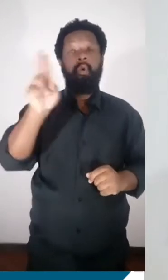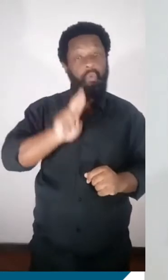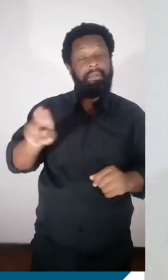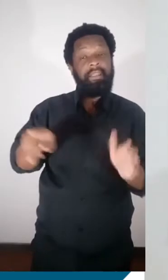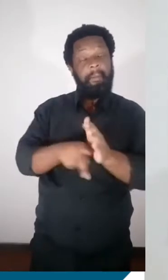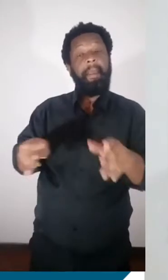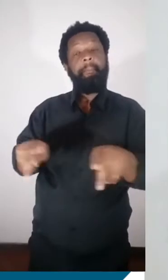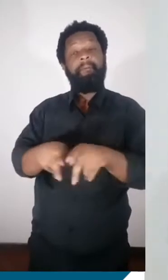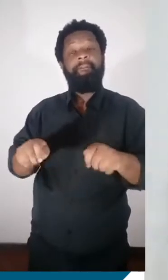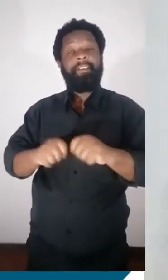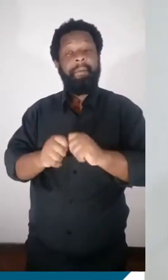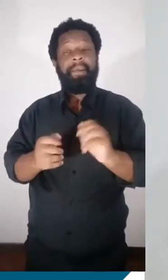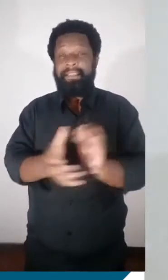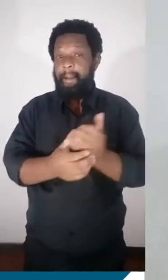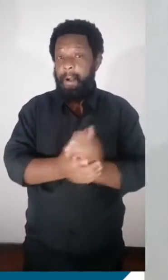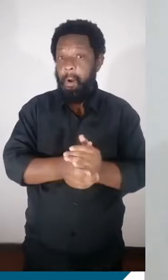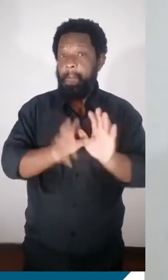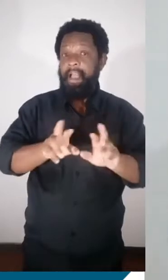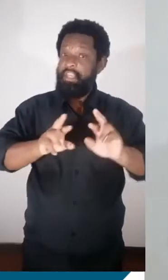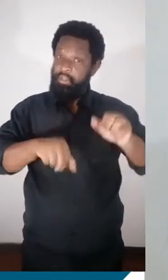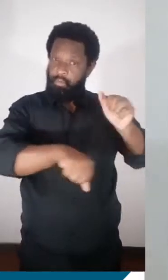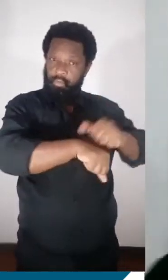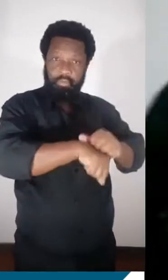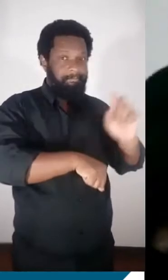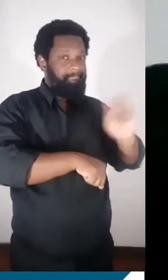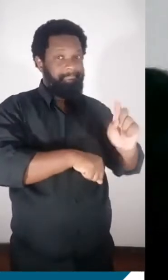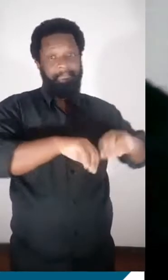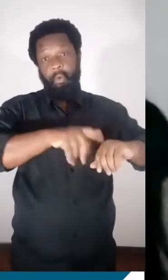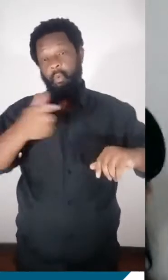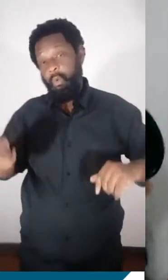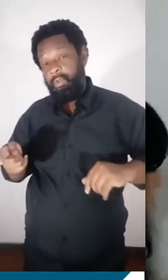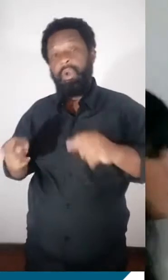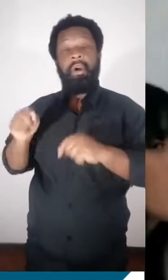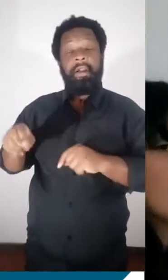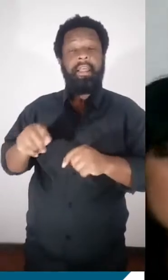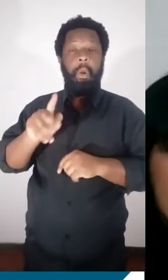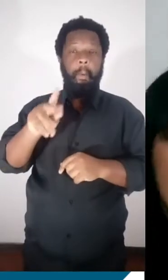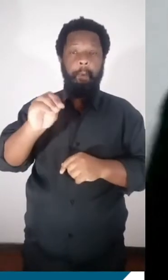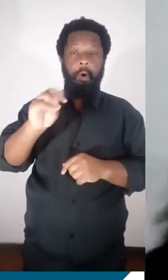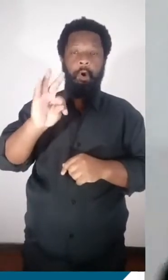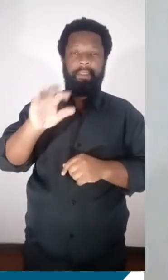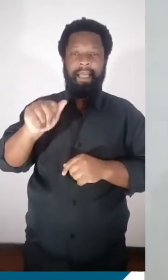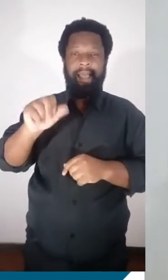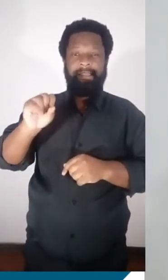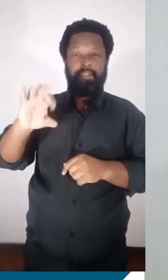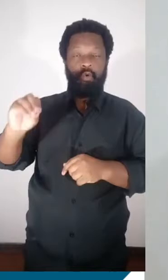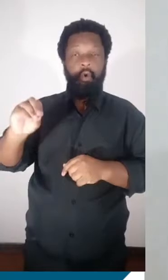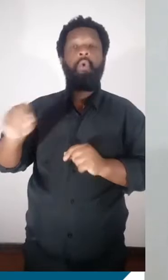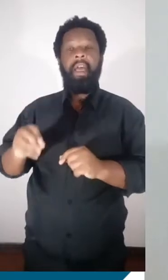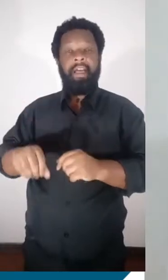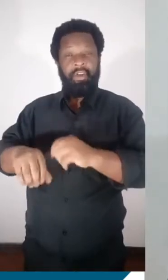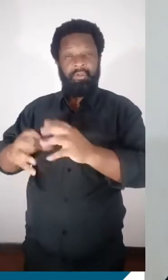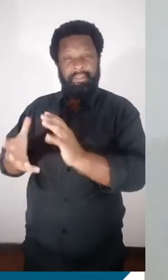muito utilizado também na fabricação de sabão. A diferença é que, quando nós utilizamos hidróxido de potássio na fabricação do